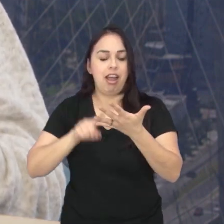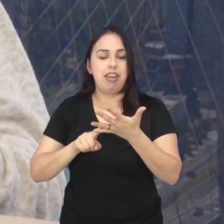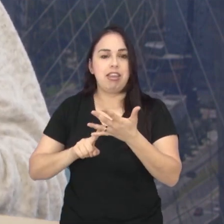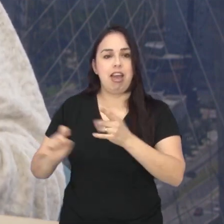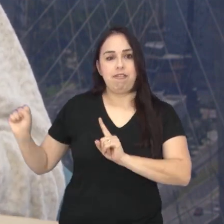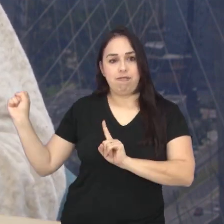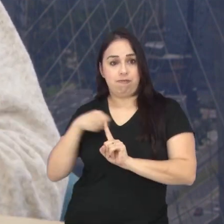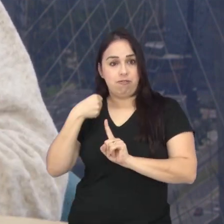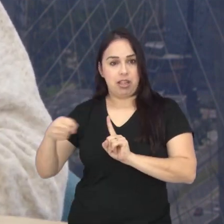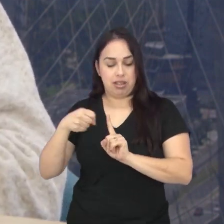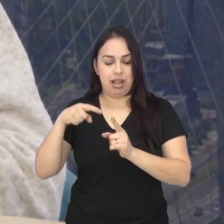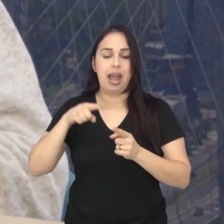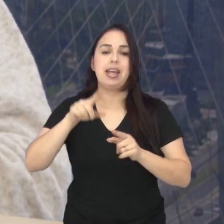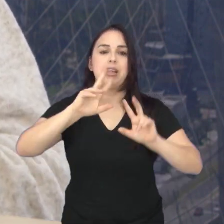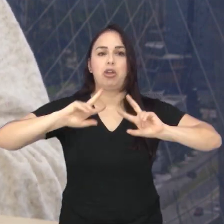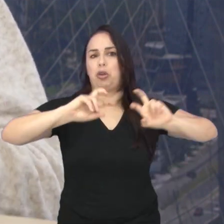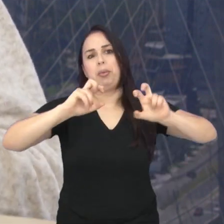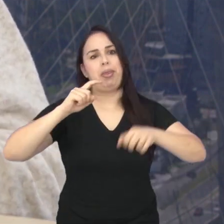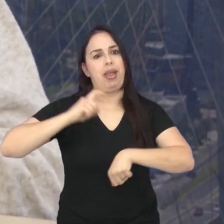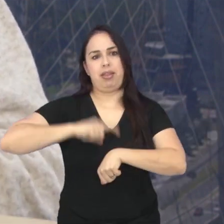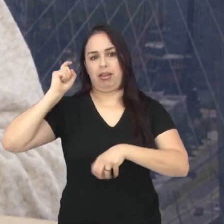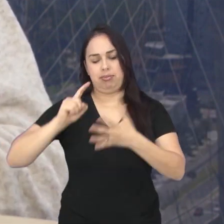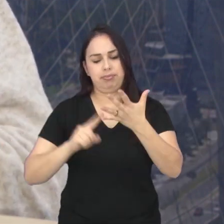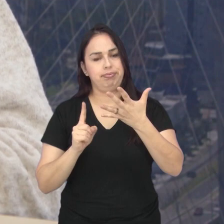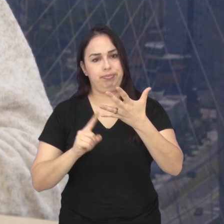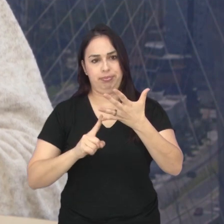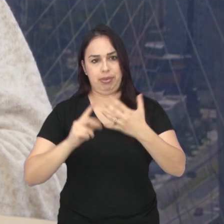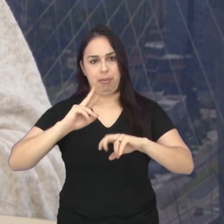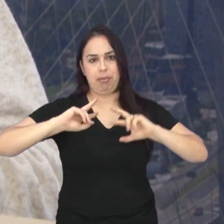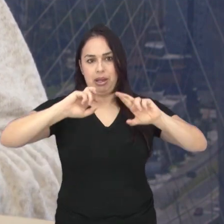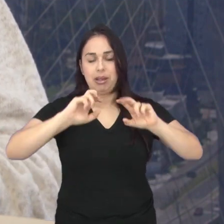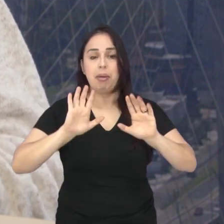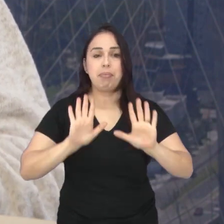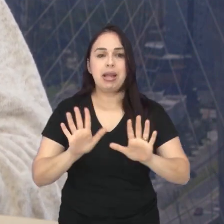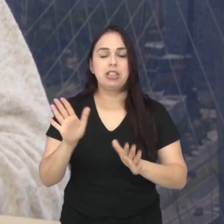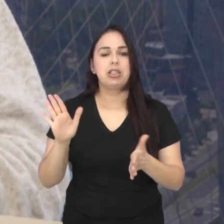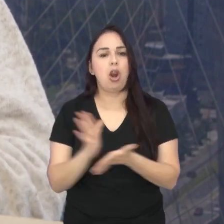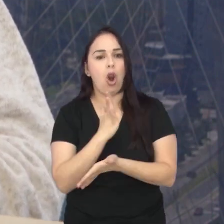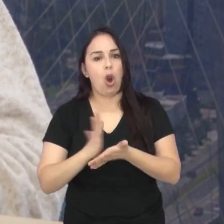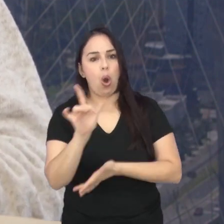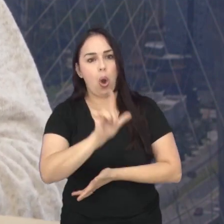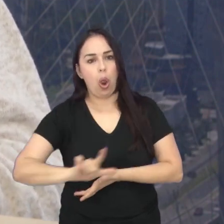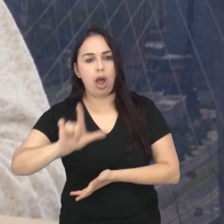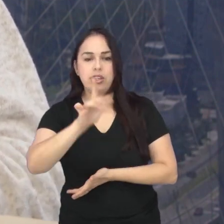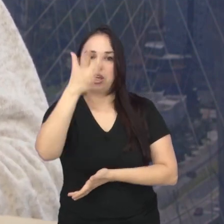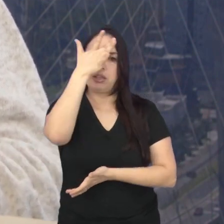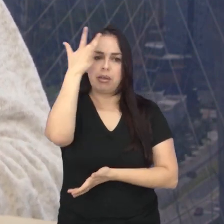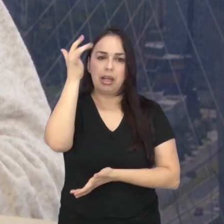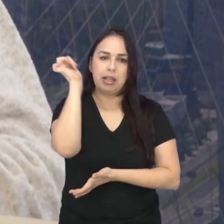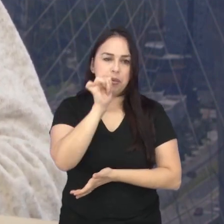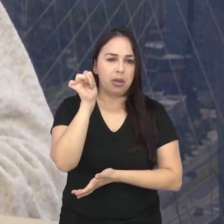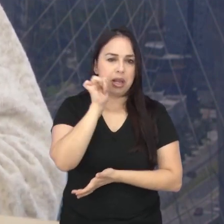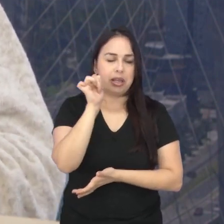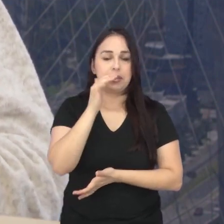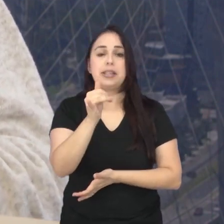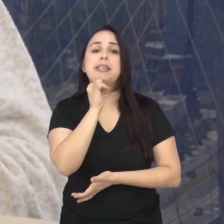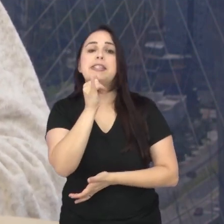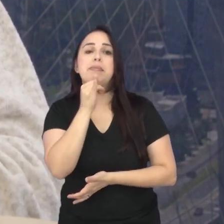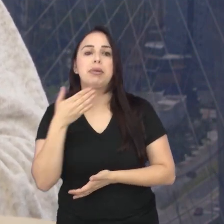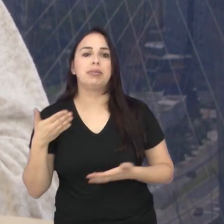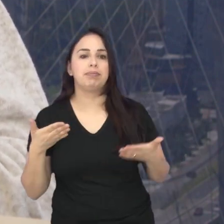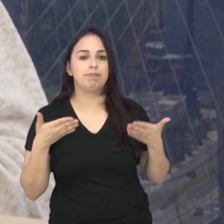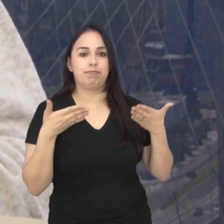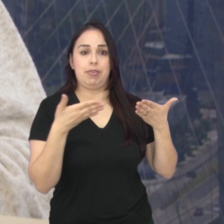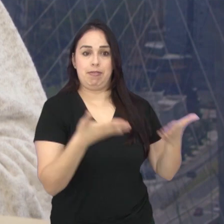a gente falou que é mais visível, né? É claro que algumas mulheres, elas enfrentam dificuldades quando elas vão, por exemplo,